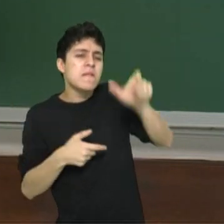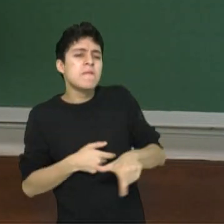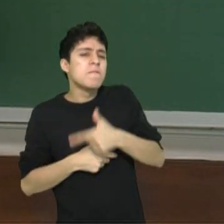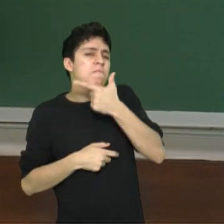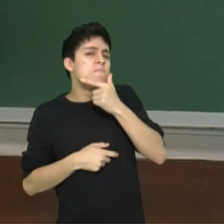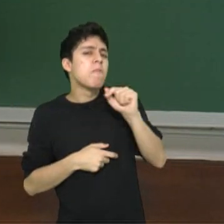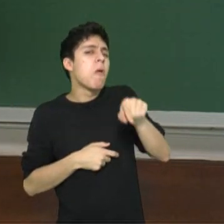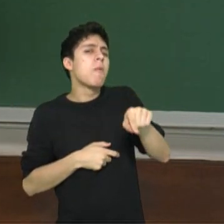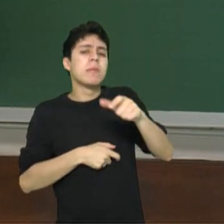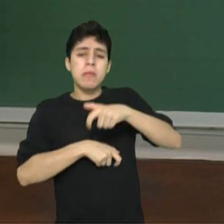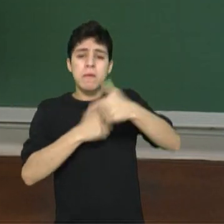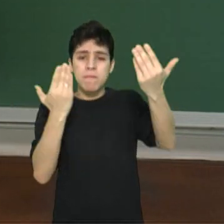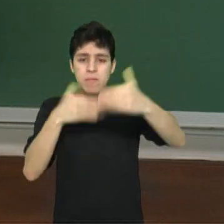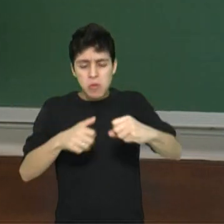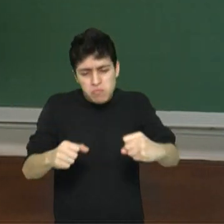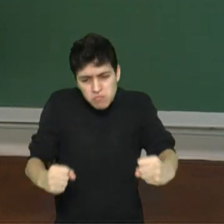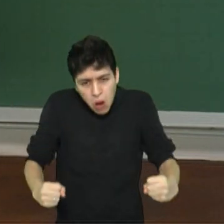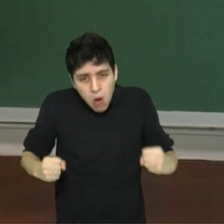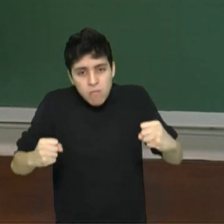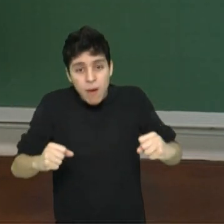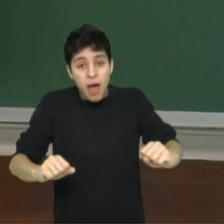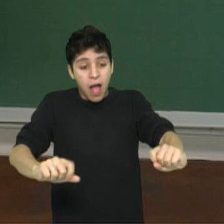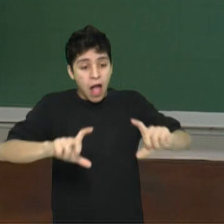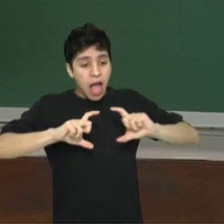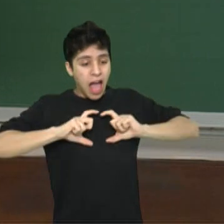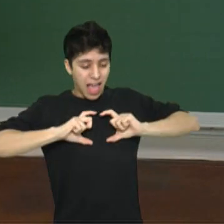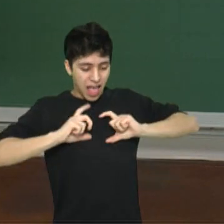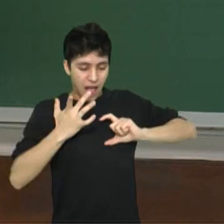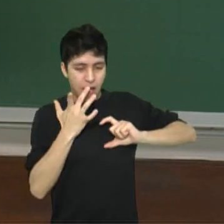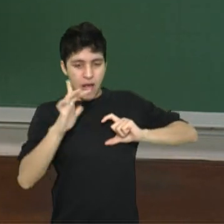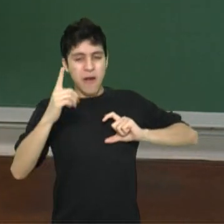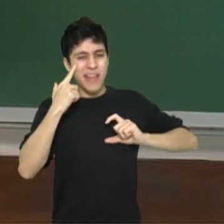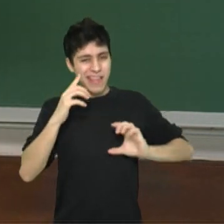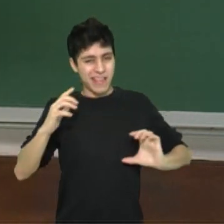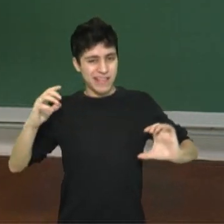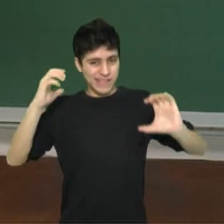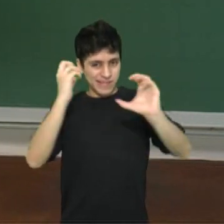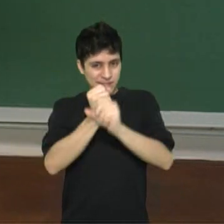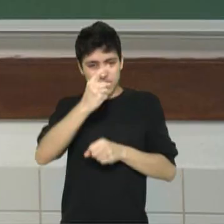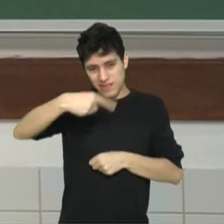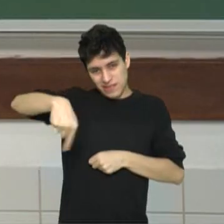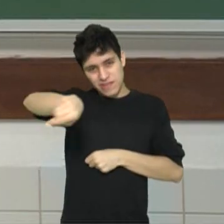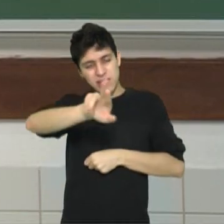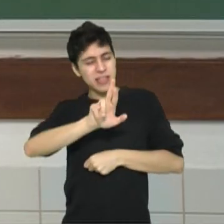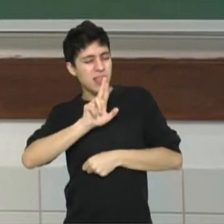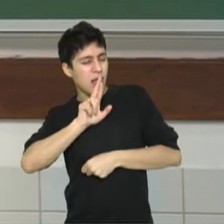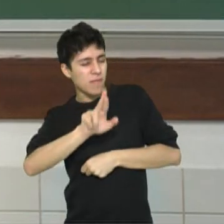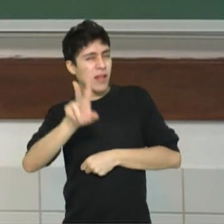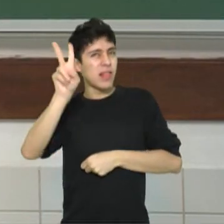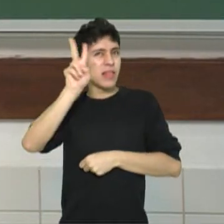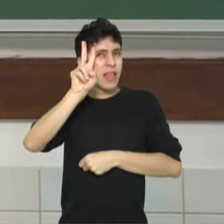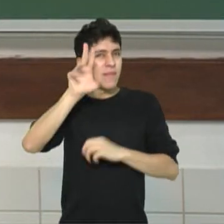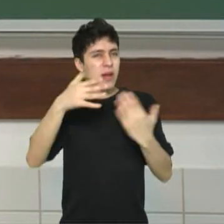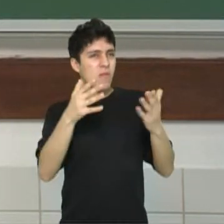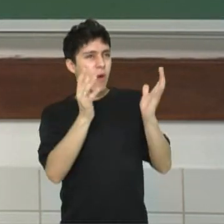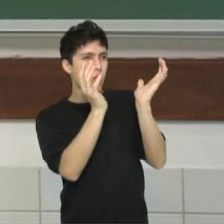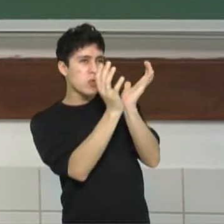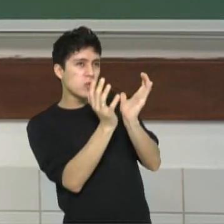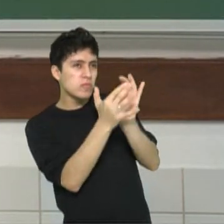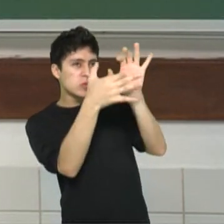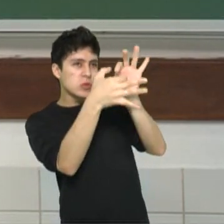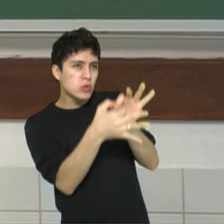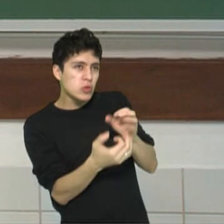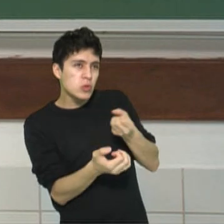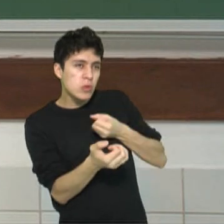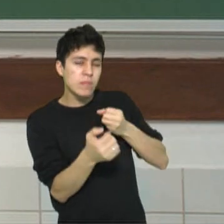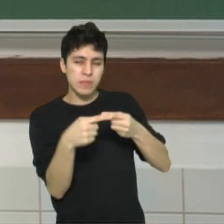nessa prova na qual ele levou medalha de ouro? Então, vamos fazer a continha aí? Responde, lembre da unidade de medida e nós